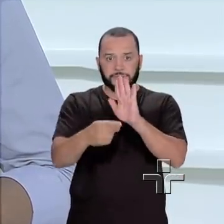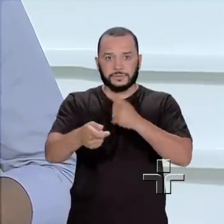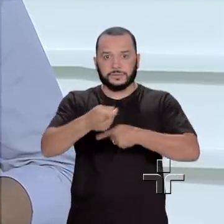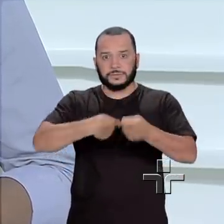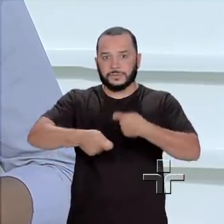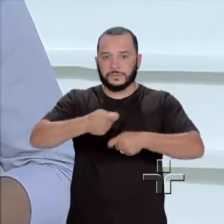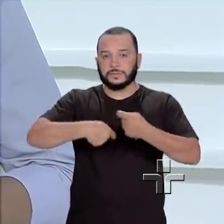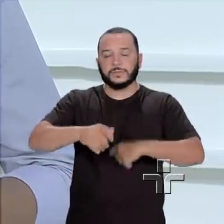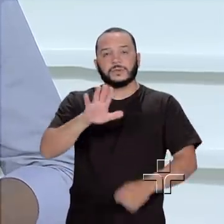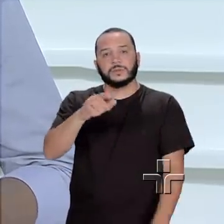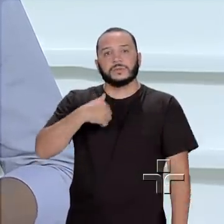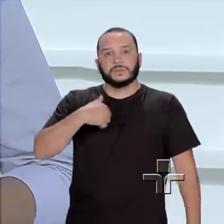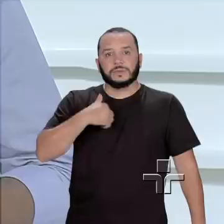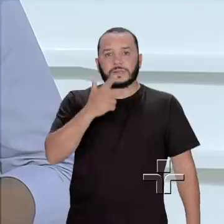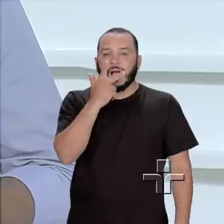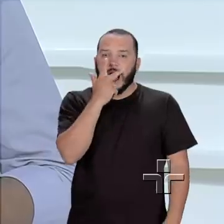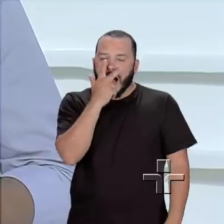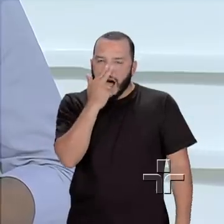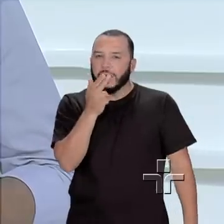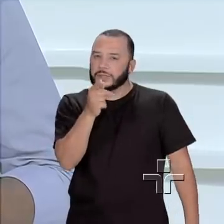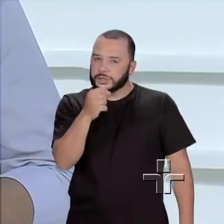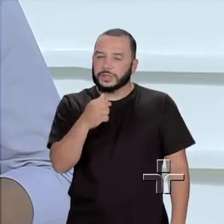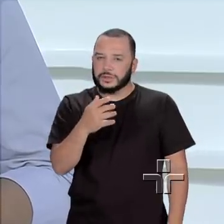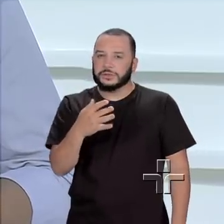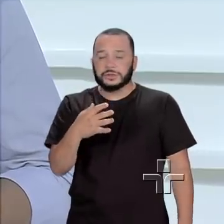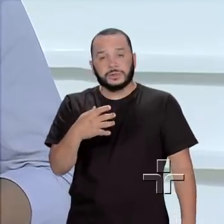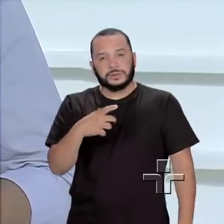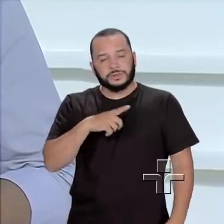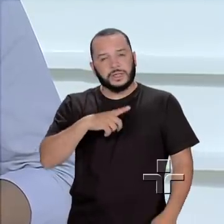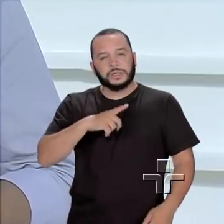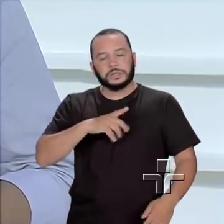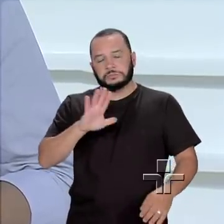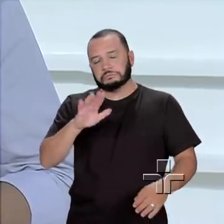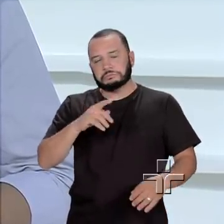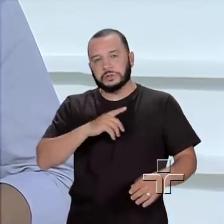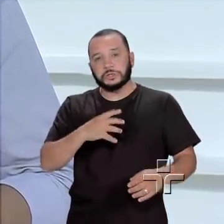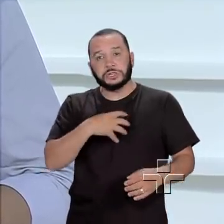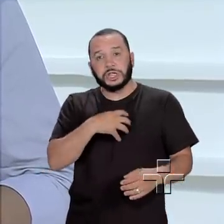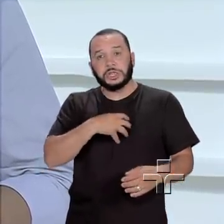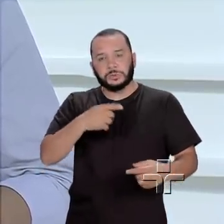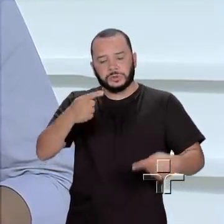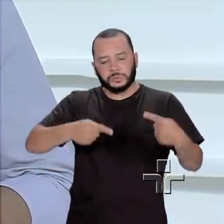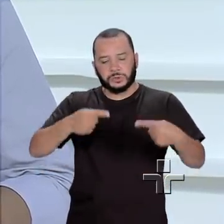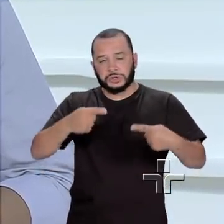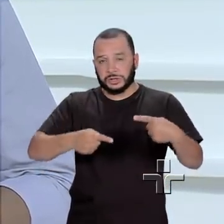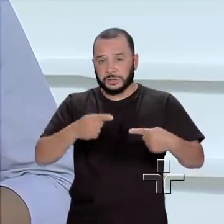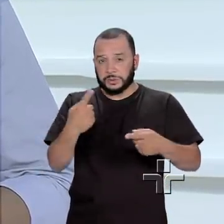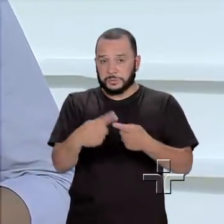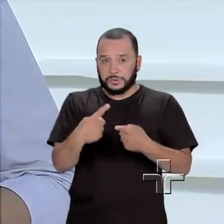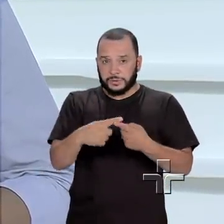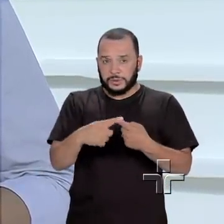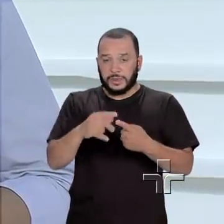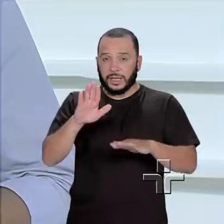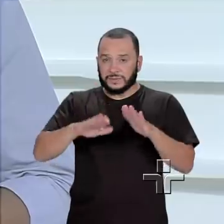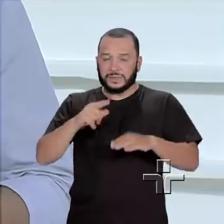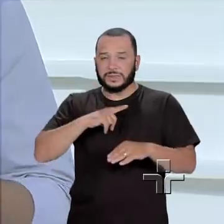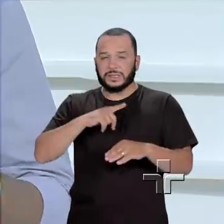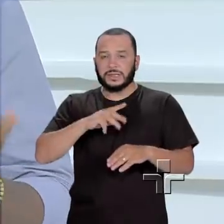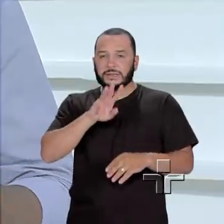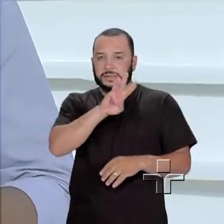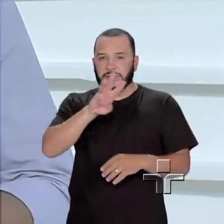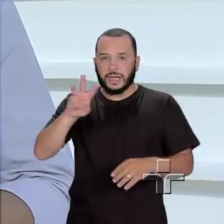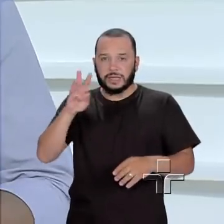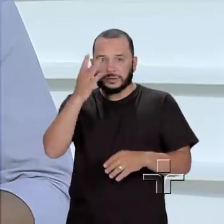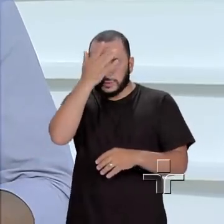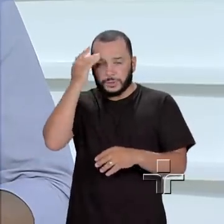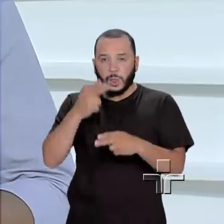que muitas vezes essa performance é discutível porque você vê anúncios caindo em sites de pornografia ou páginas de